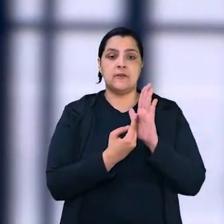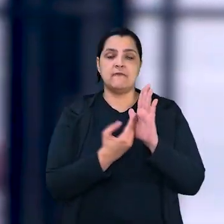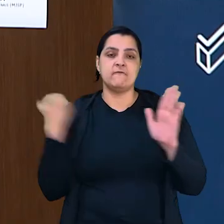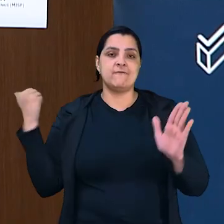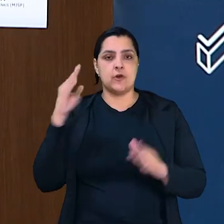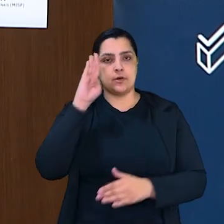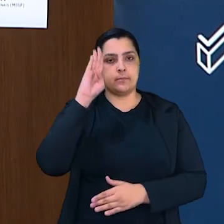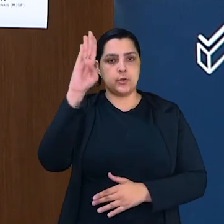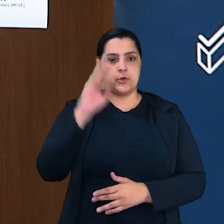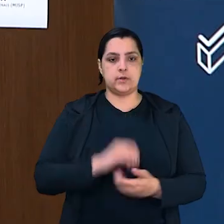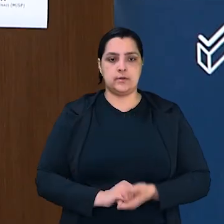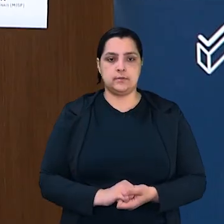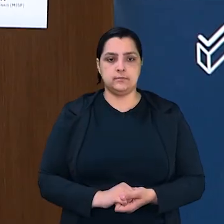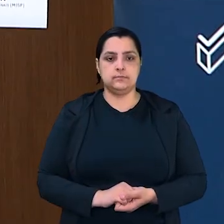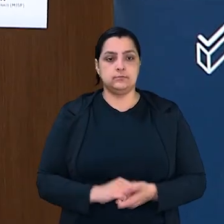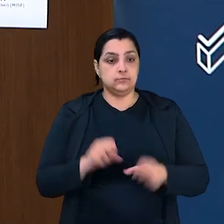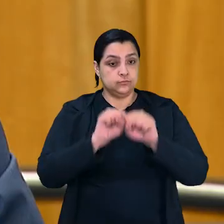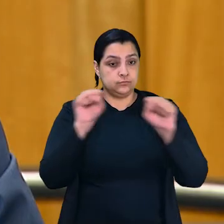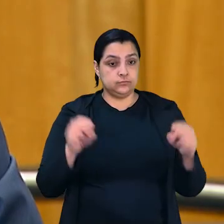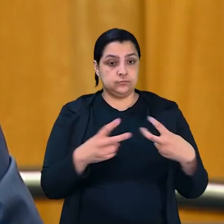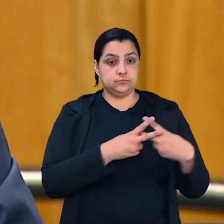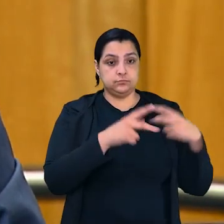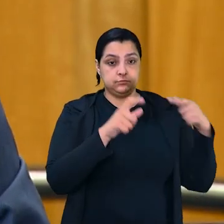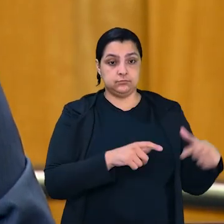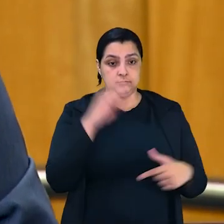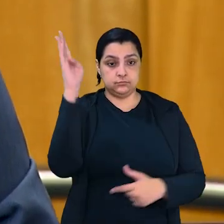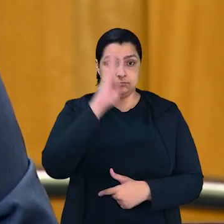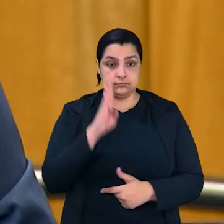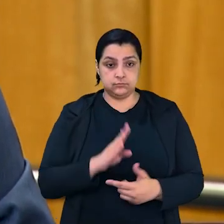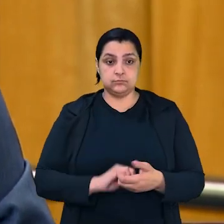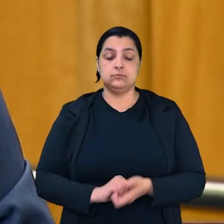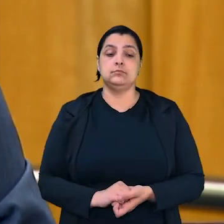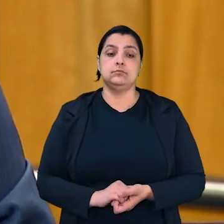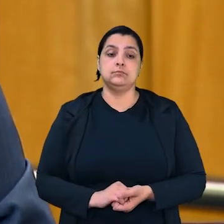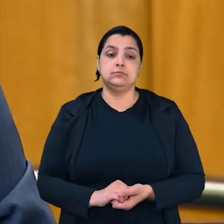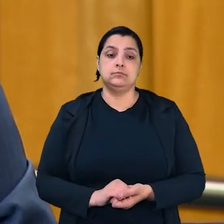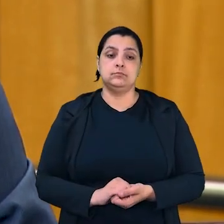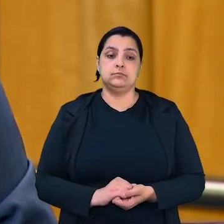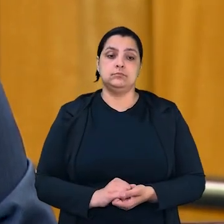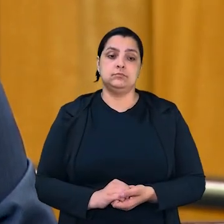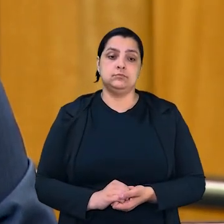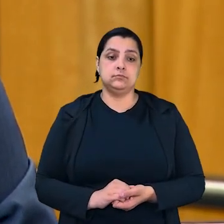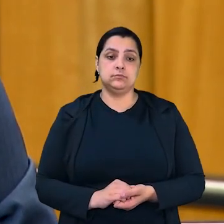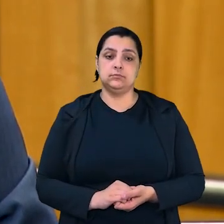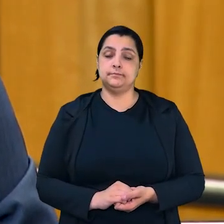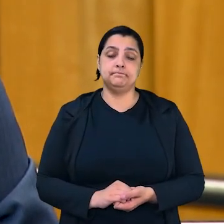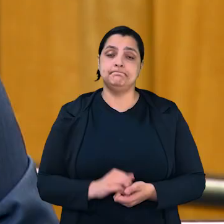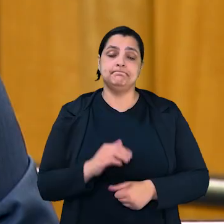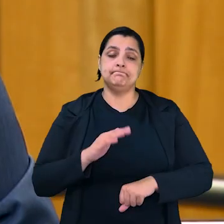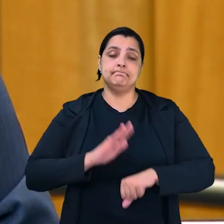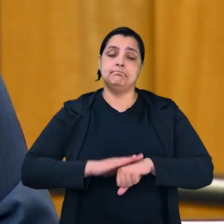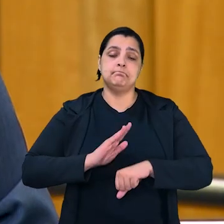pauta fora das prioridades. O sistema prisional brasileiro não foi